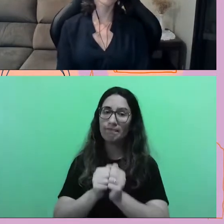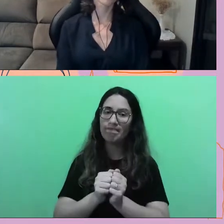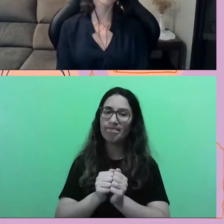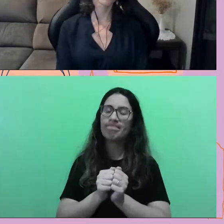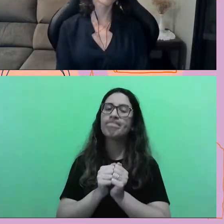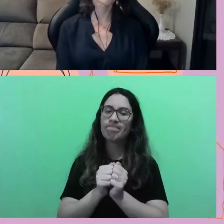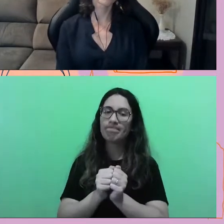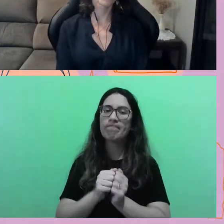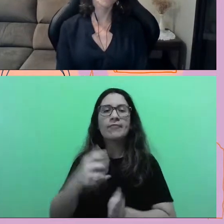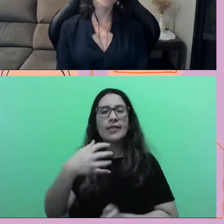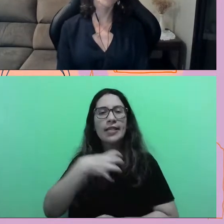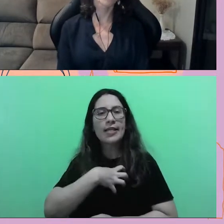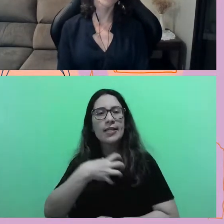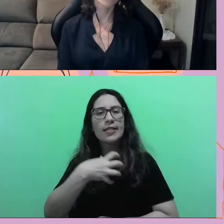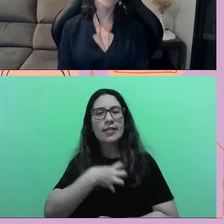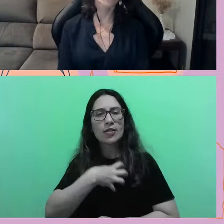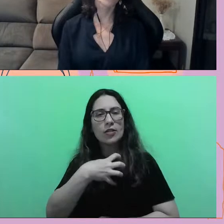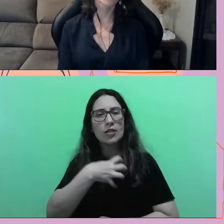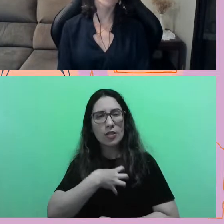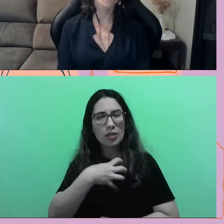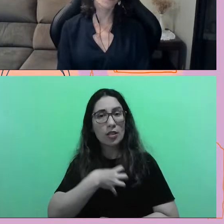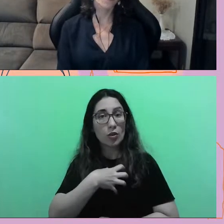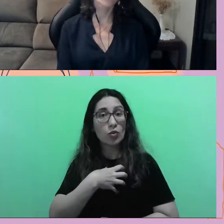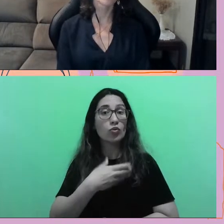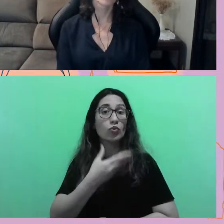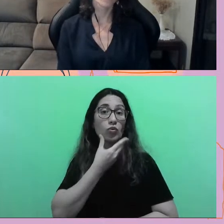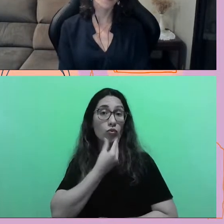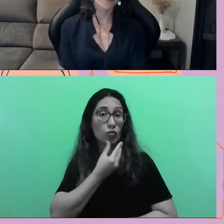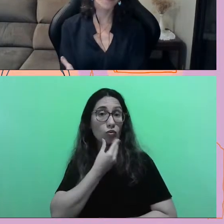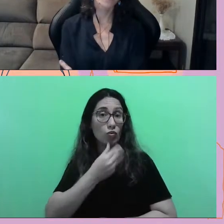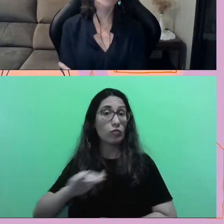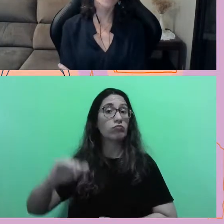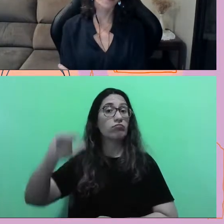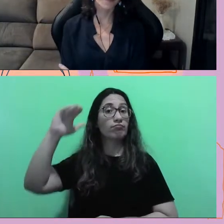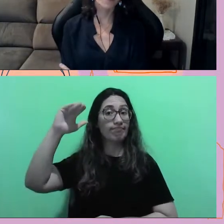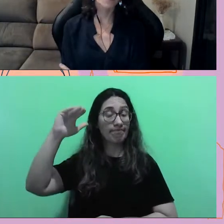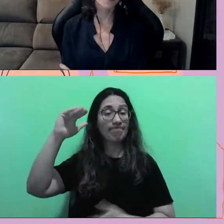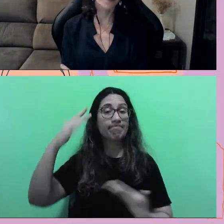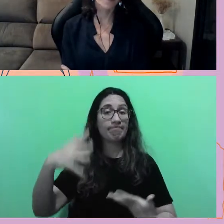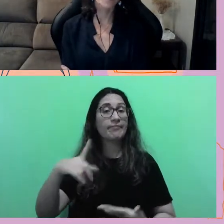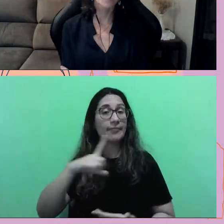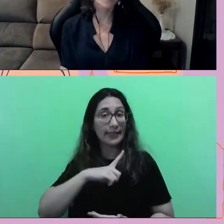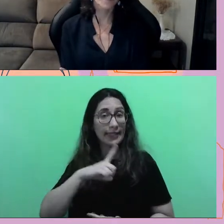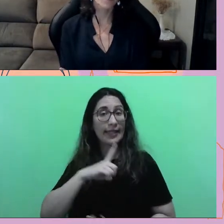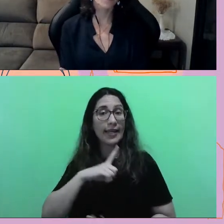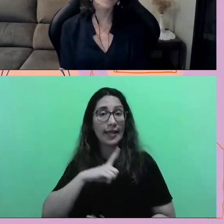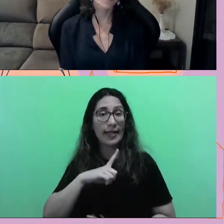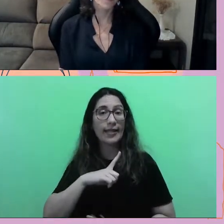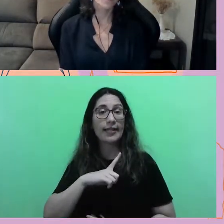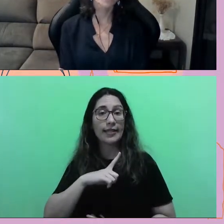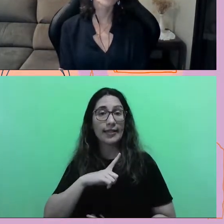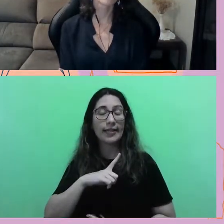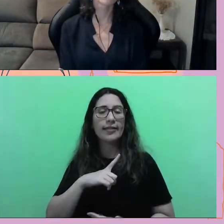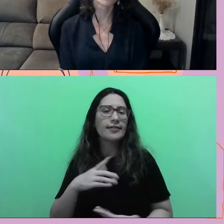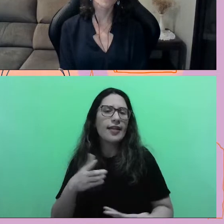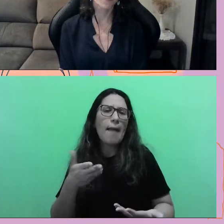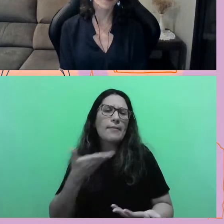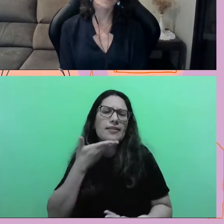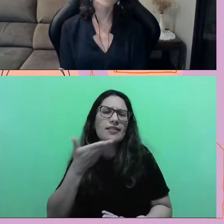Eu sinto que os rapazes, né, os meninos, eles acabam tendo, sim, essa